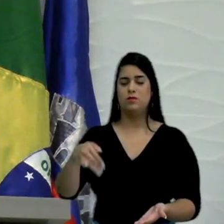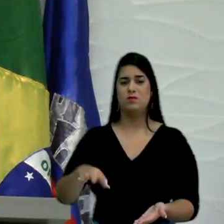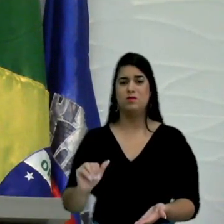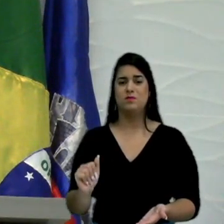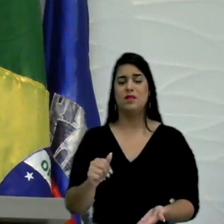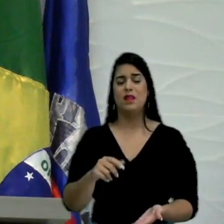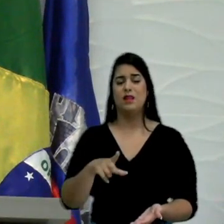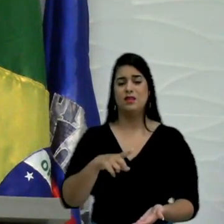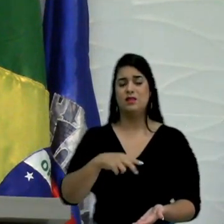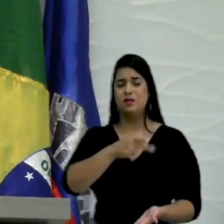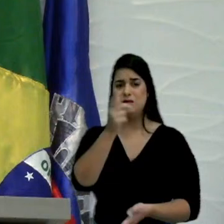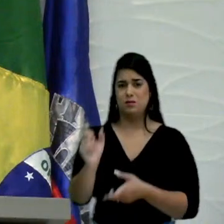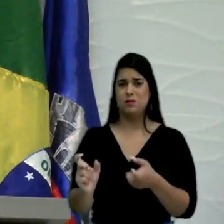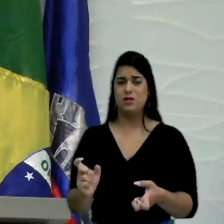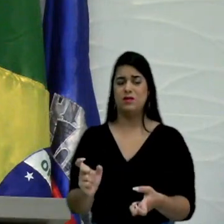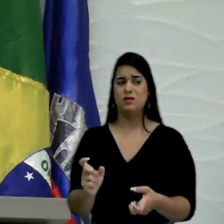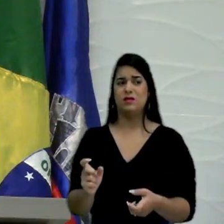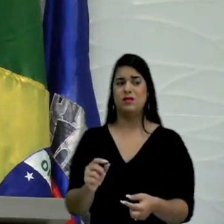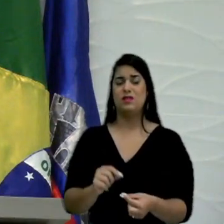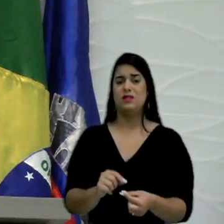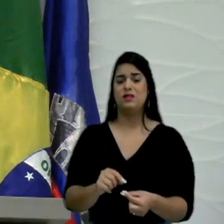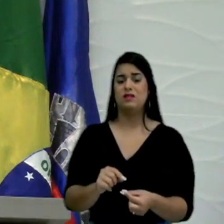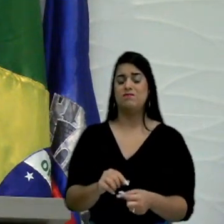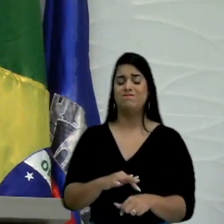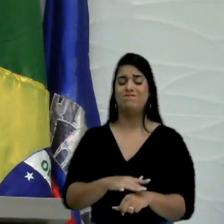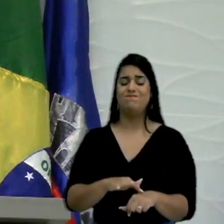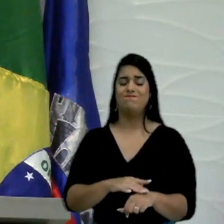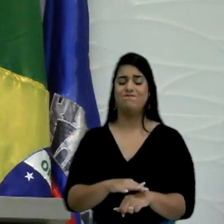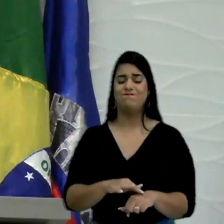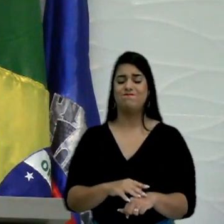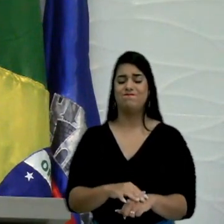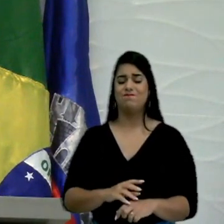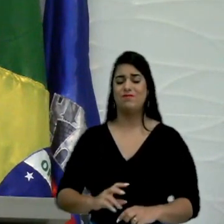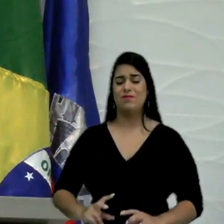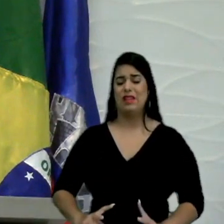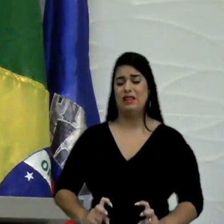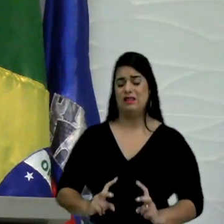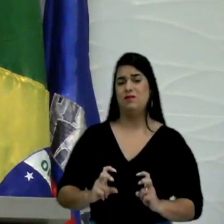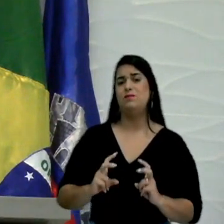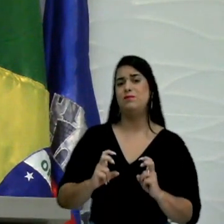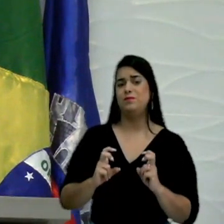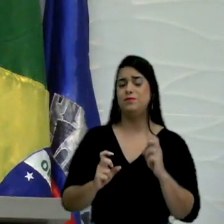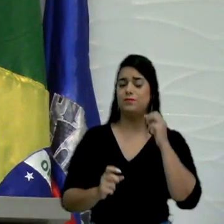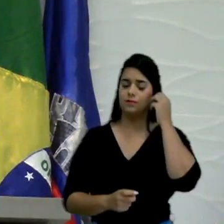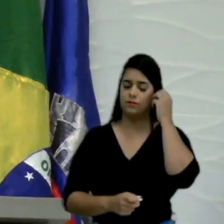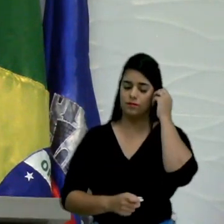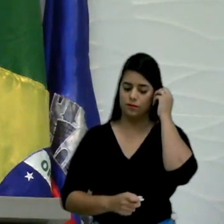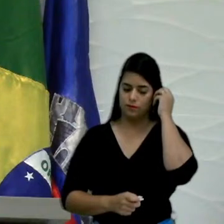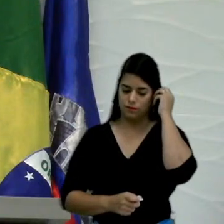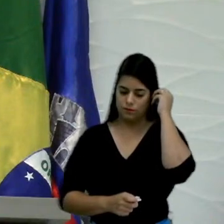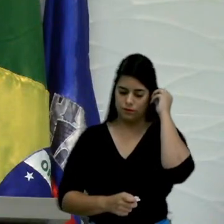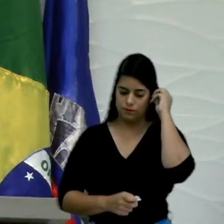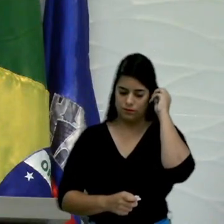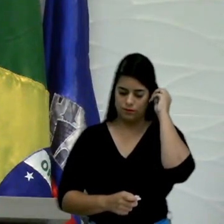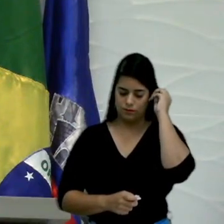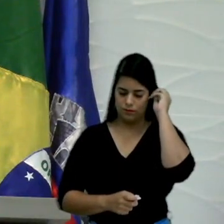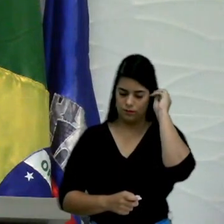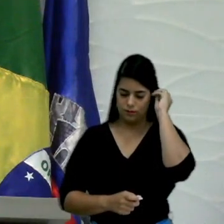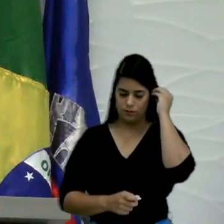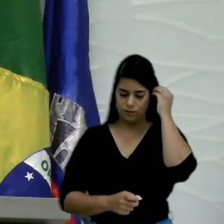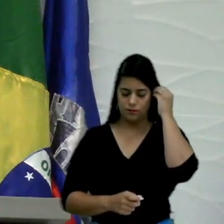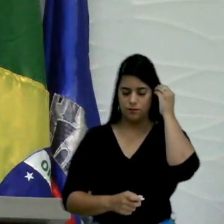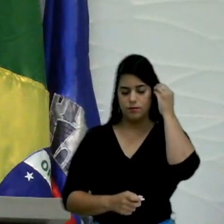nessa unidade e desde então, dia 22 de outubro do ano passado, que necessita do uso